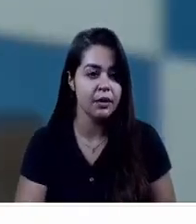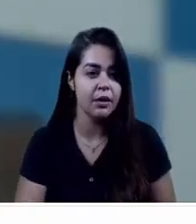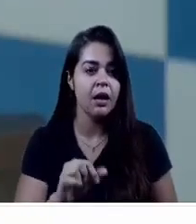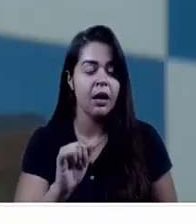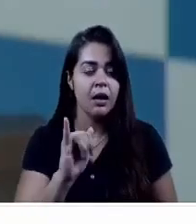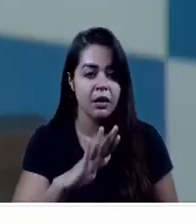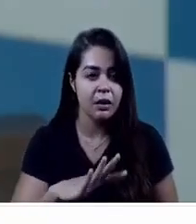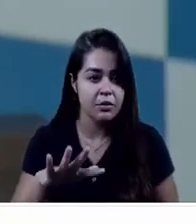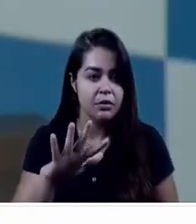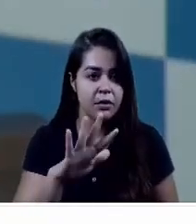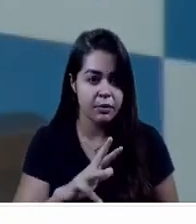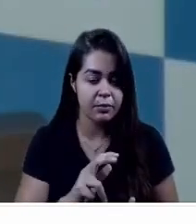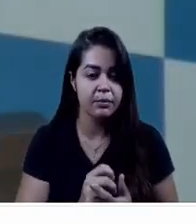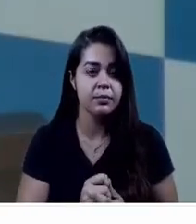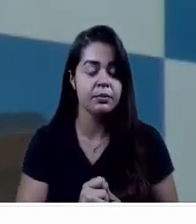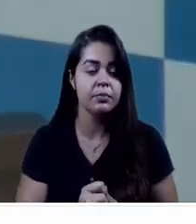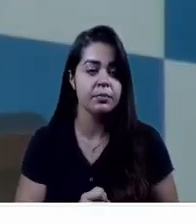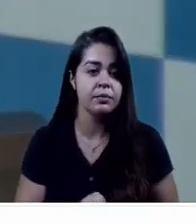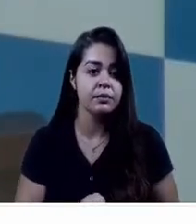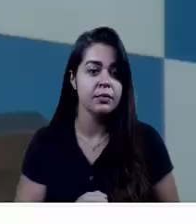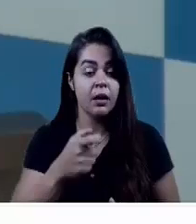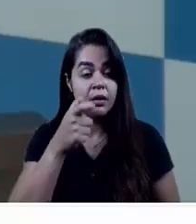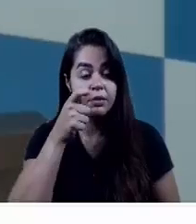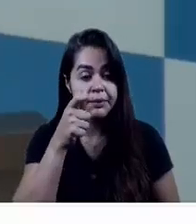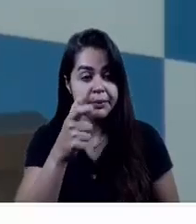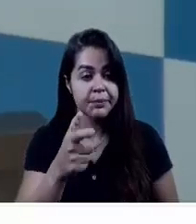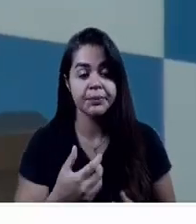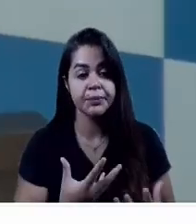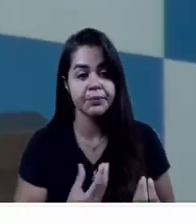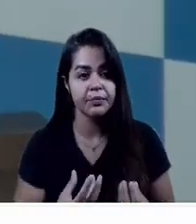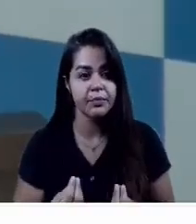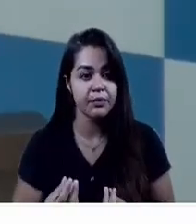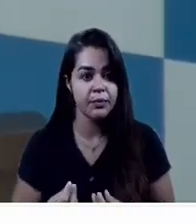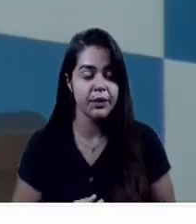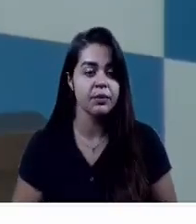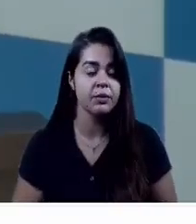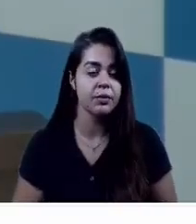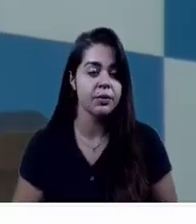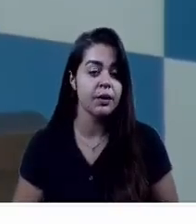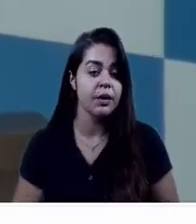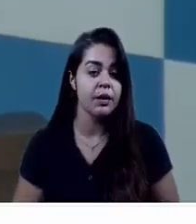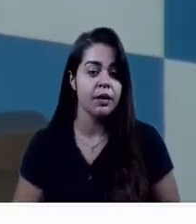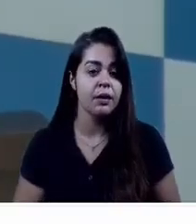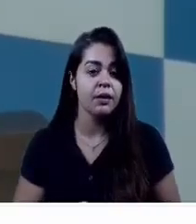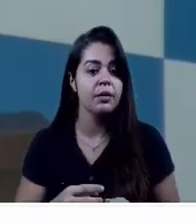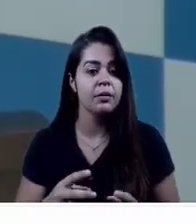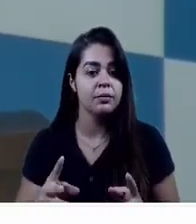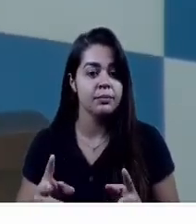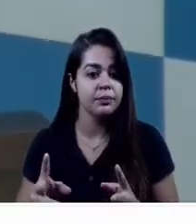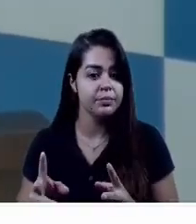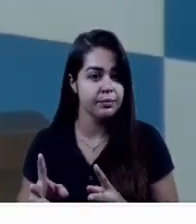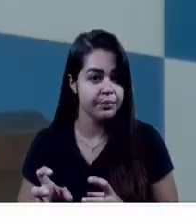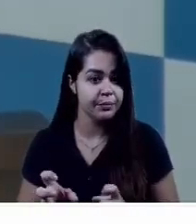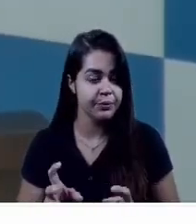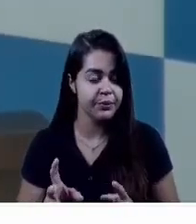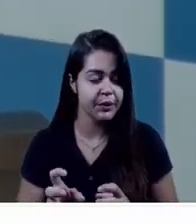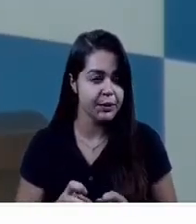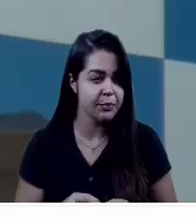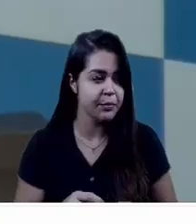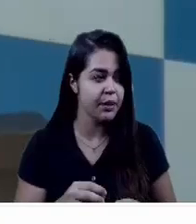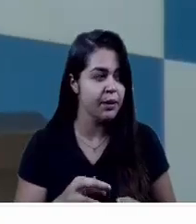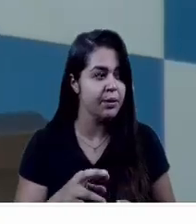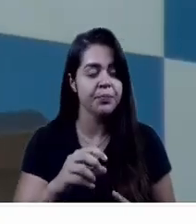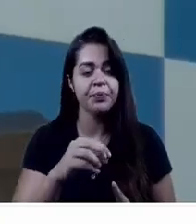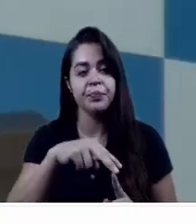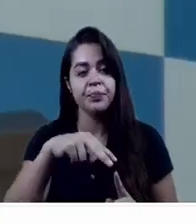interessante conhecer uma perspectiva que não é muito mencionada aqui na nossa cidade. Por exemplo, a questão